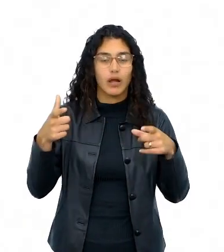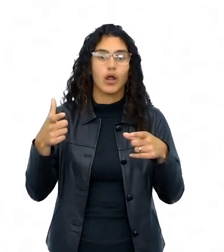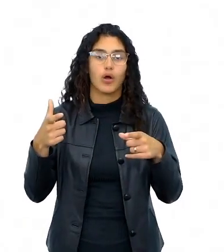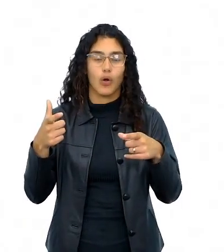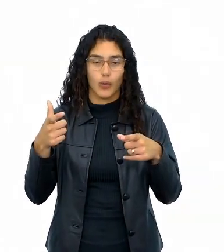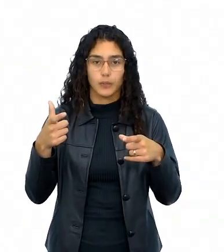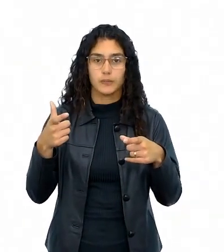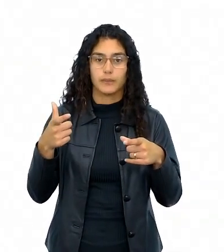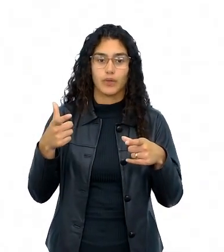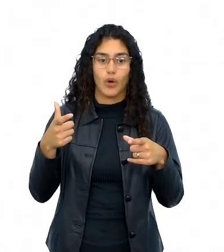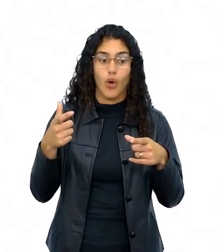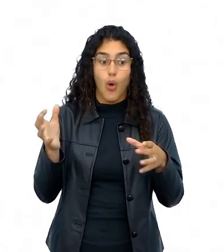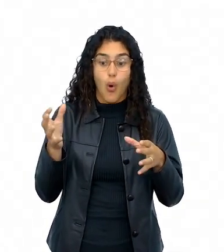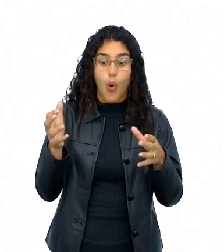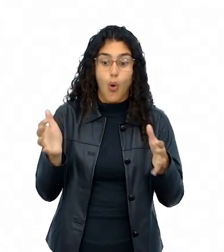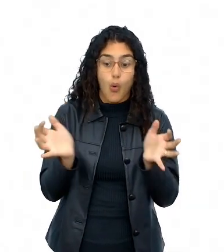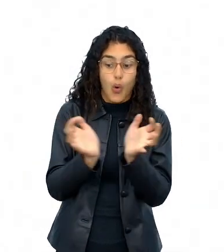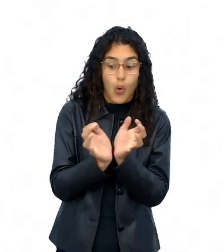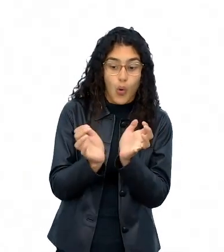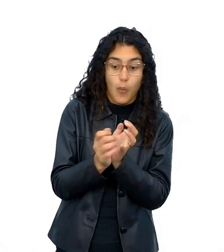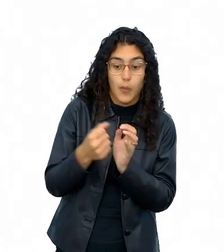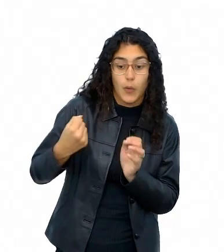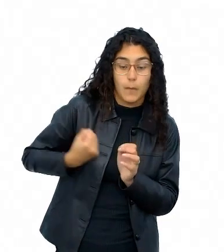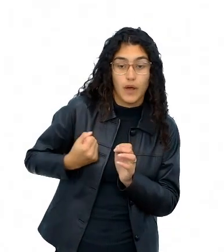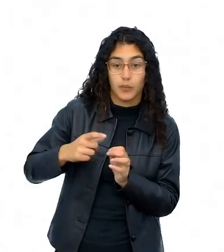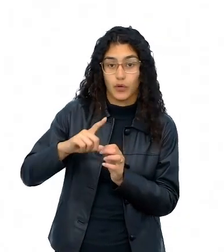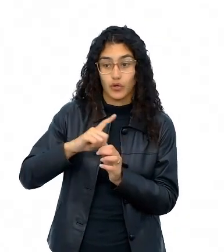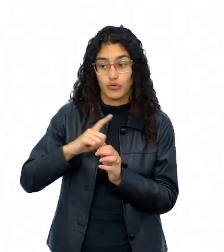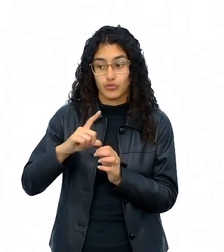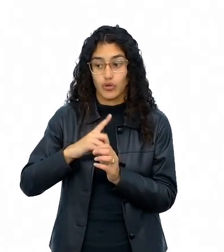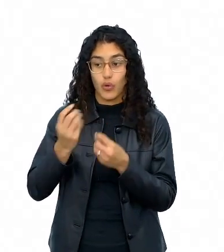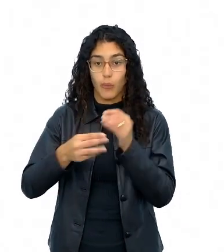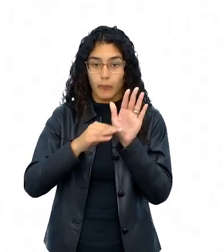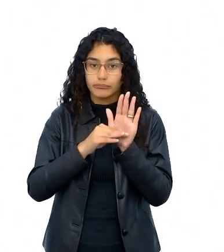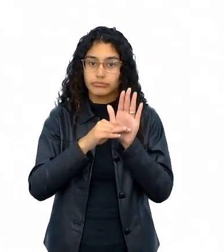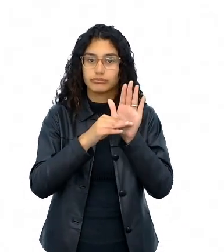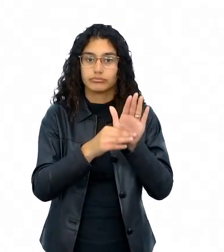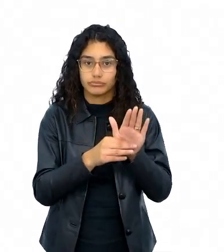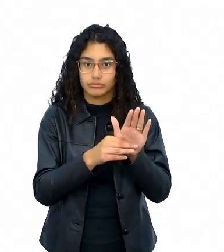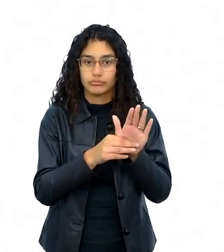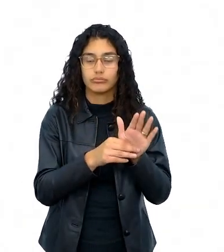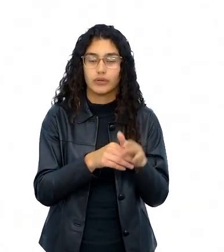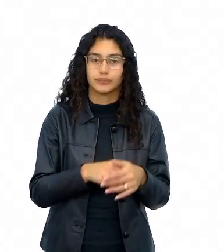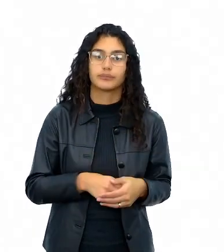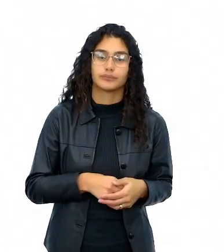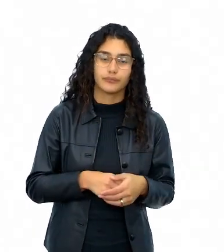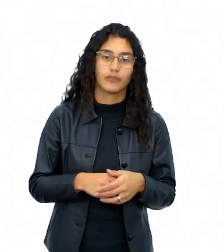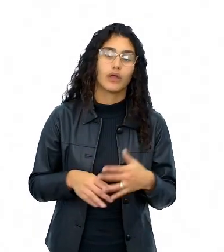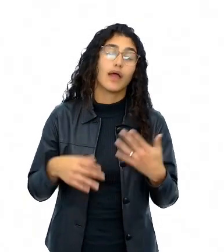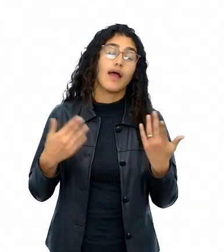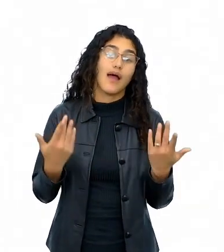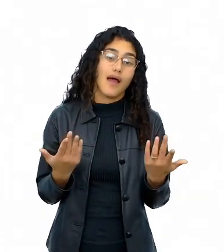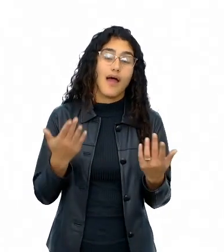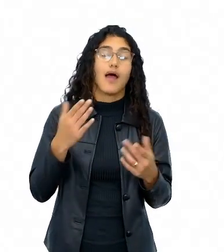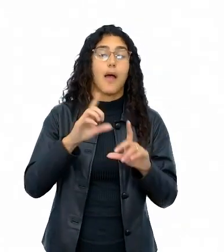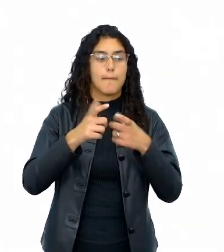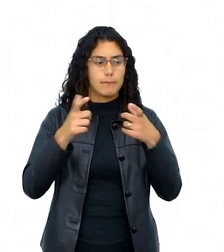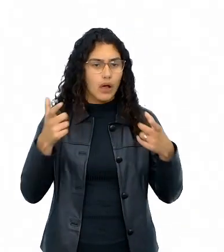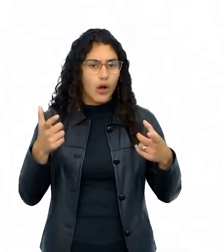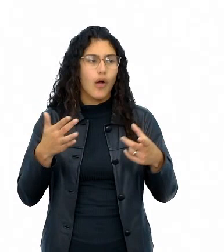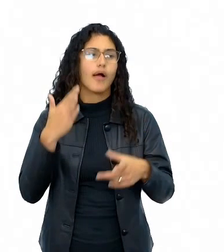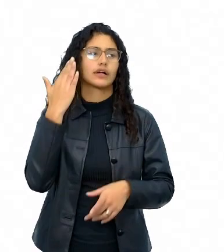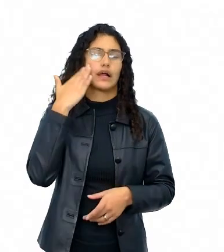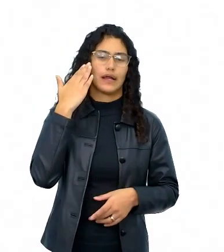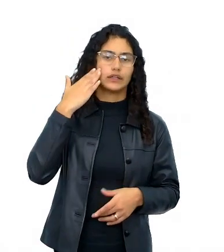né, o conjunto numérico do qual ele tinha como recurso. Tá, então, e ampliou,